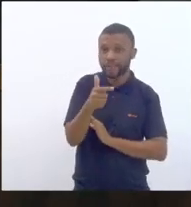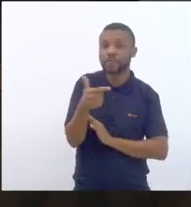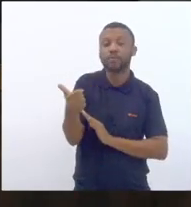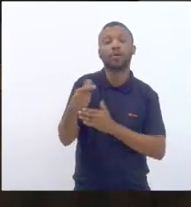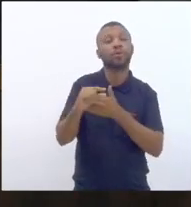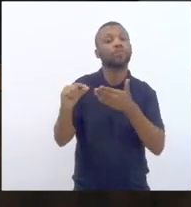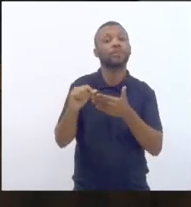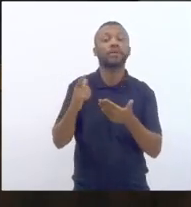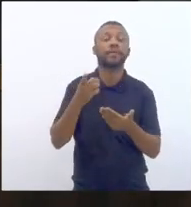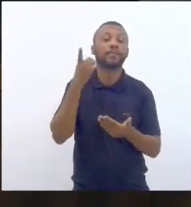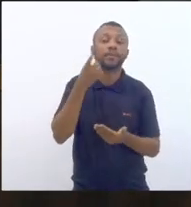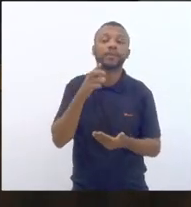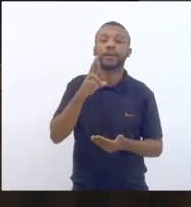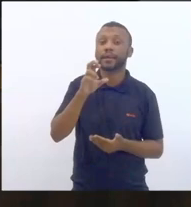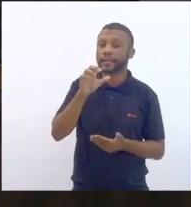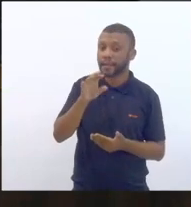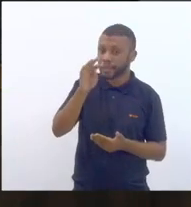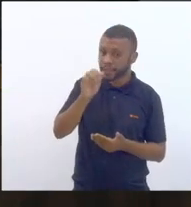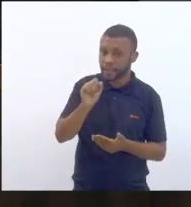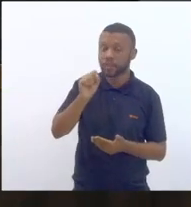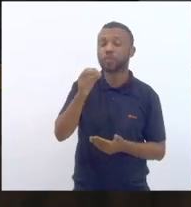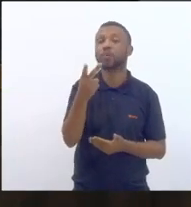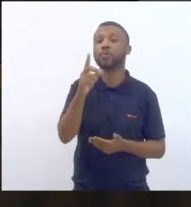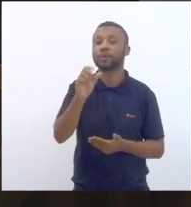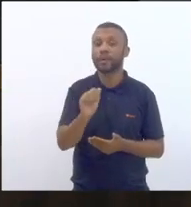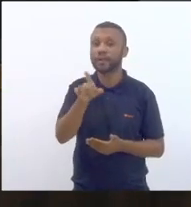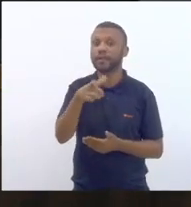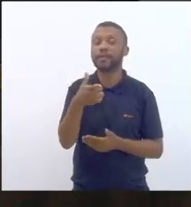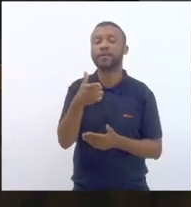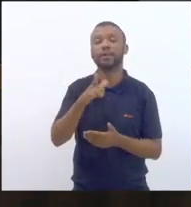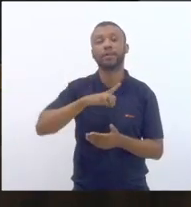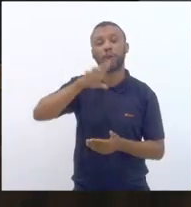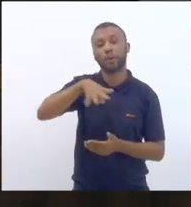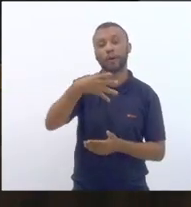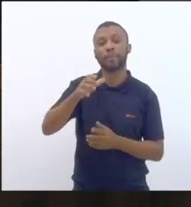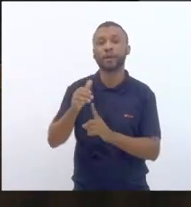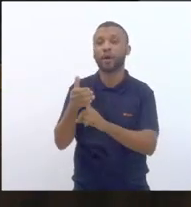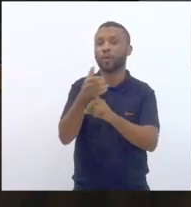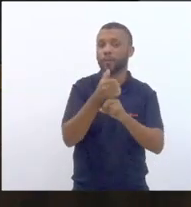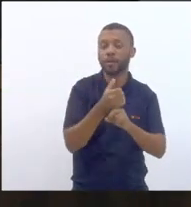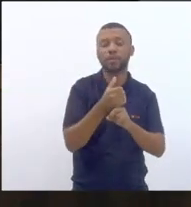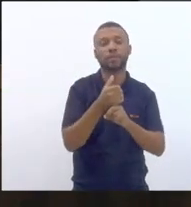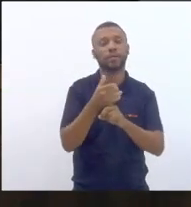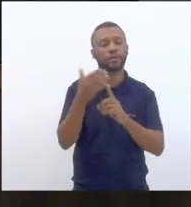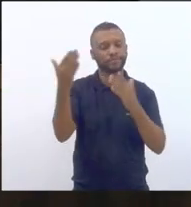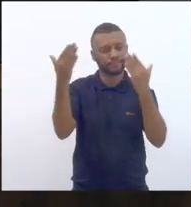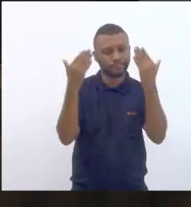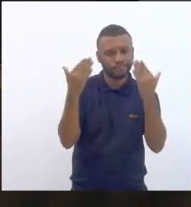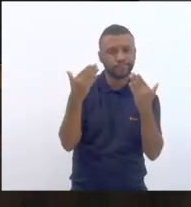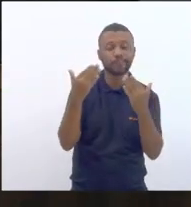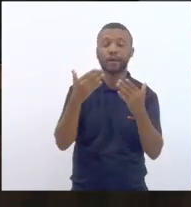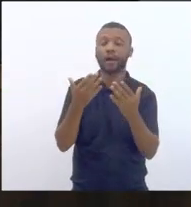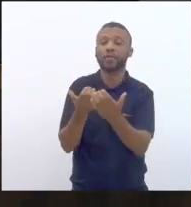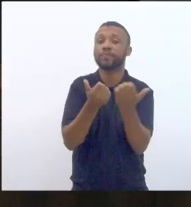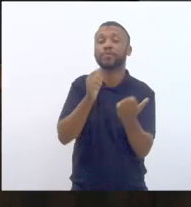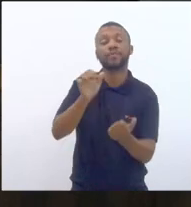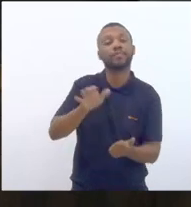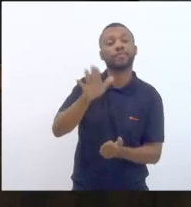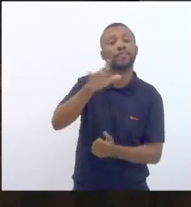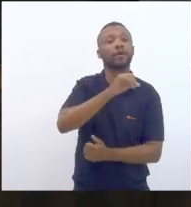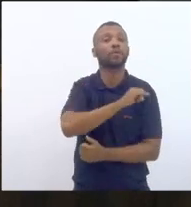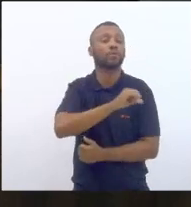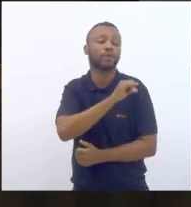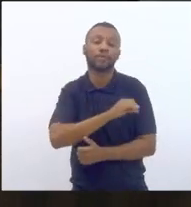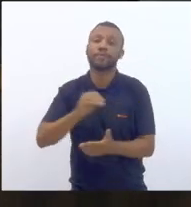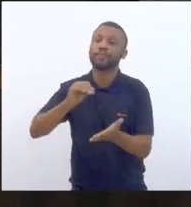da deputada Renata Souza, que institui o Programa de Acolhimento em Saúde Mental para a Juventude das Favelas no âmbito do Estado do Rio de Janeiro, pendendo de parecer da